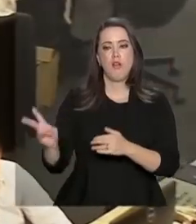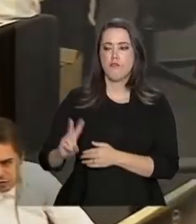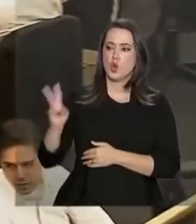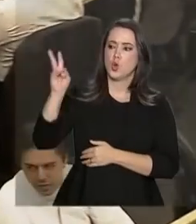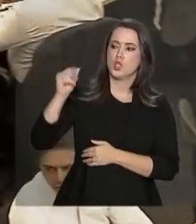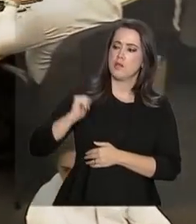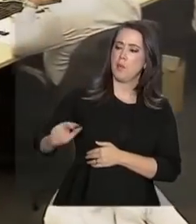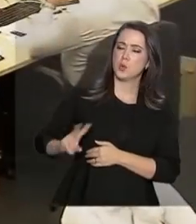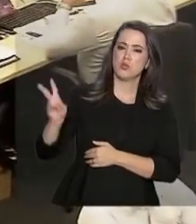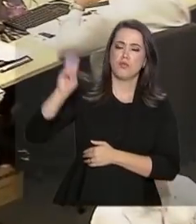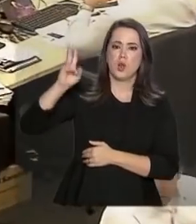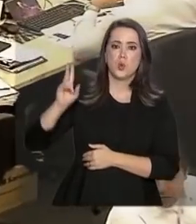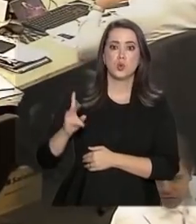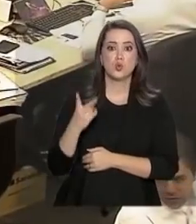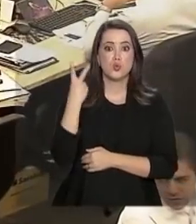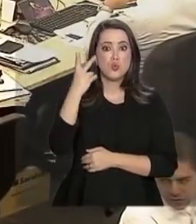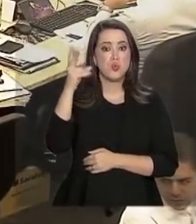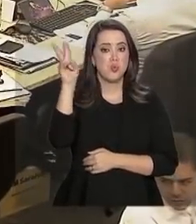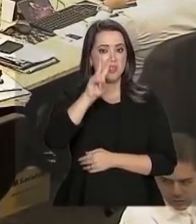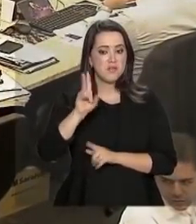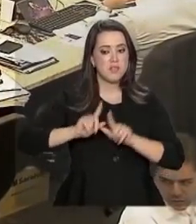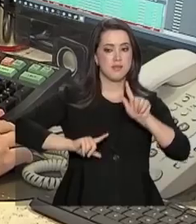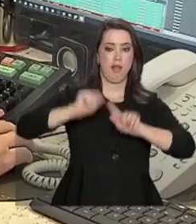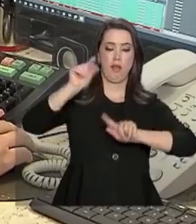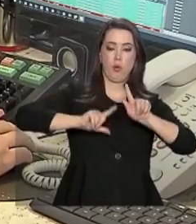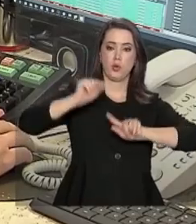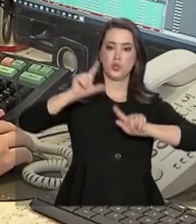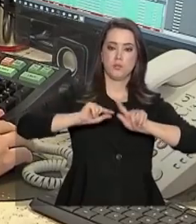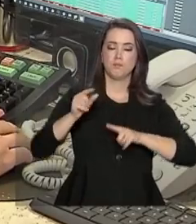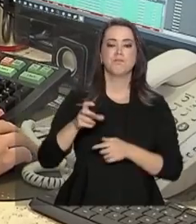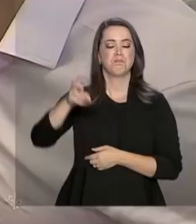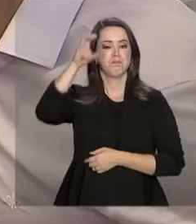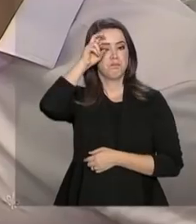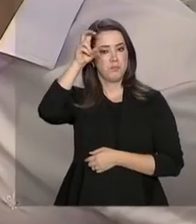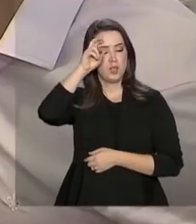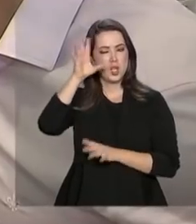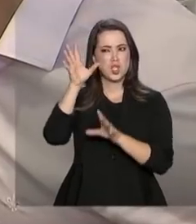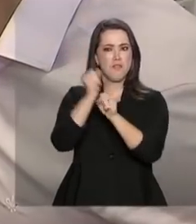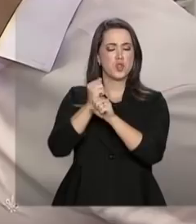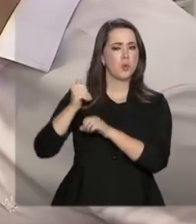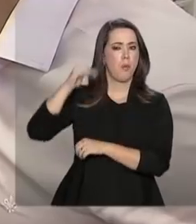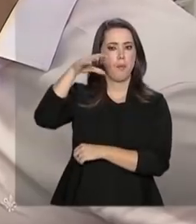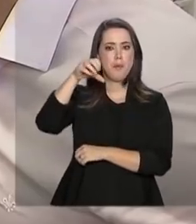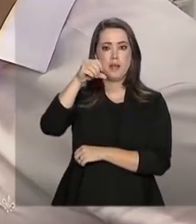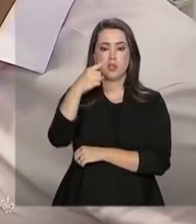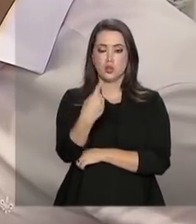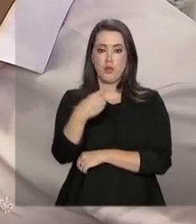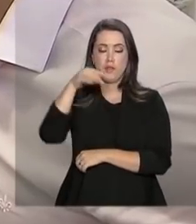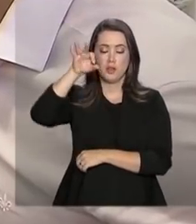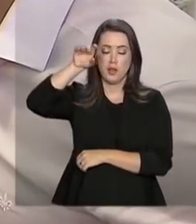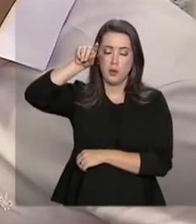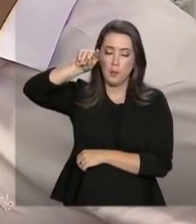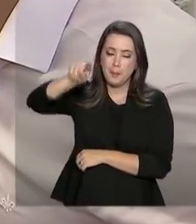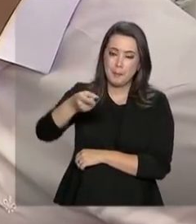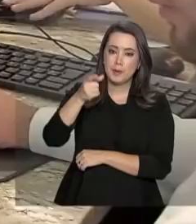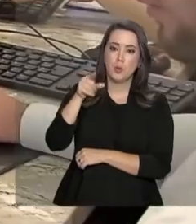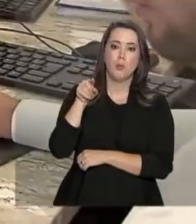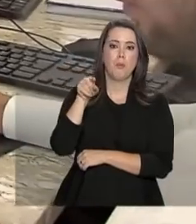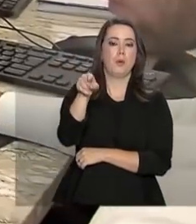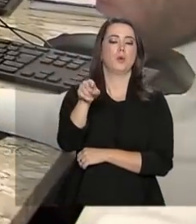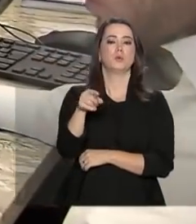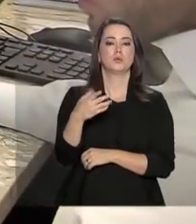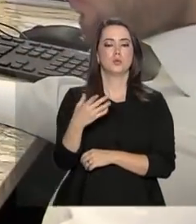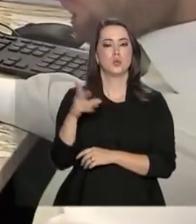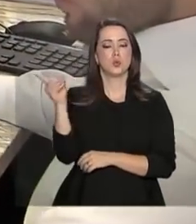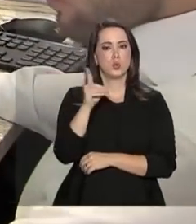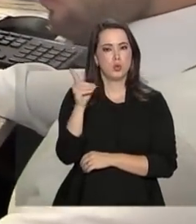bateu dois recordes históricos no volume negociado na quinta-feira fechou com mais de 91.500 pontos o